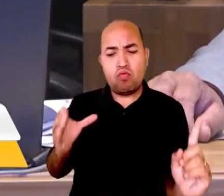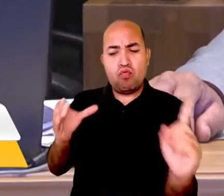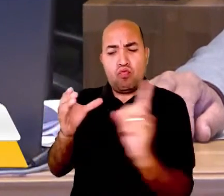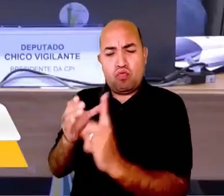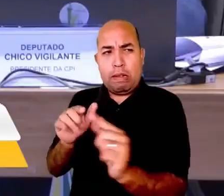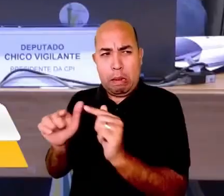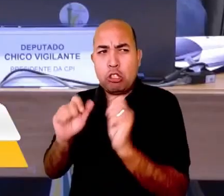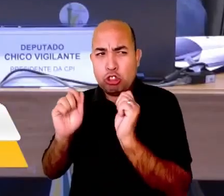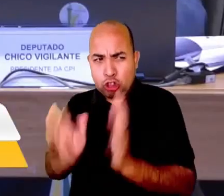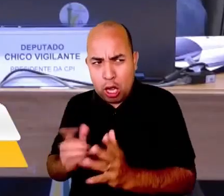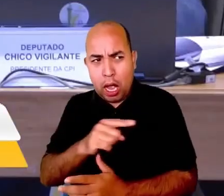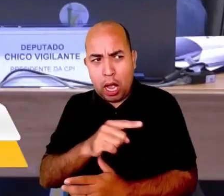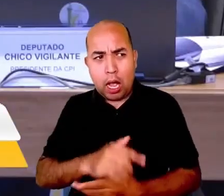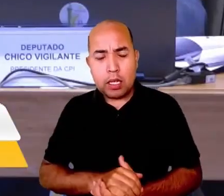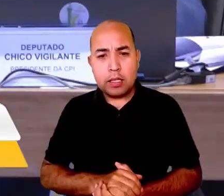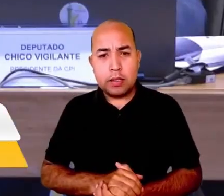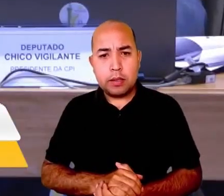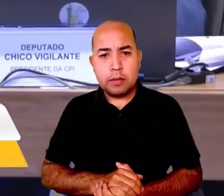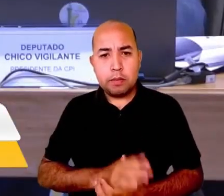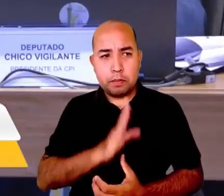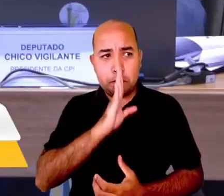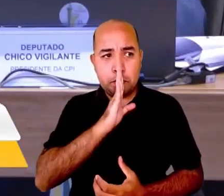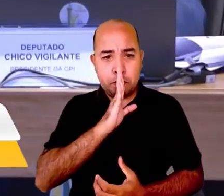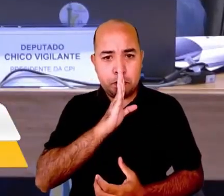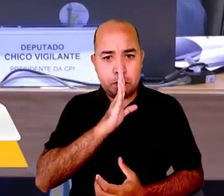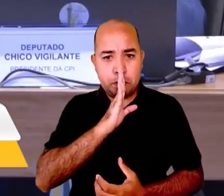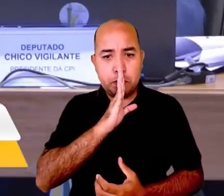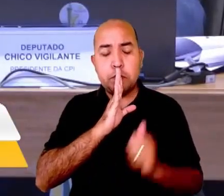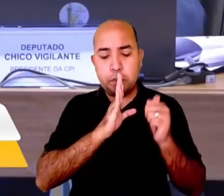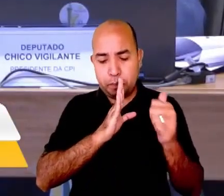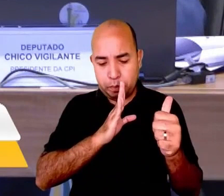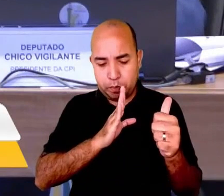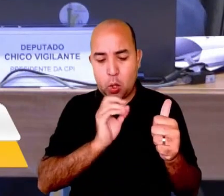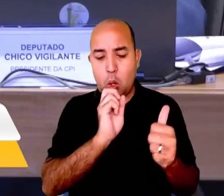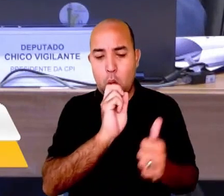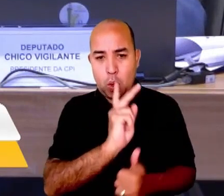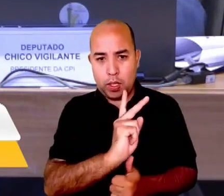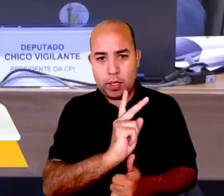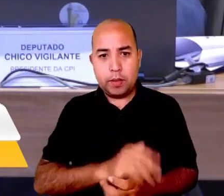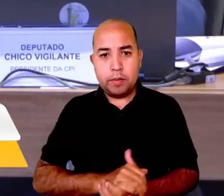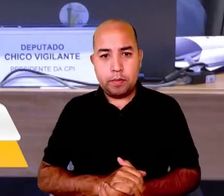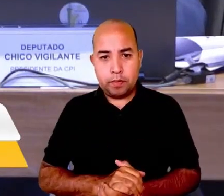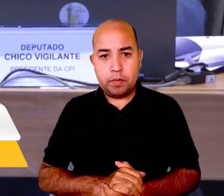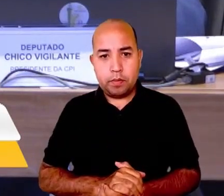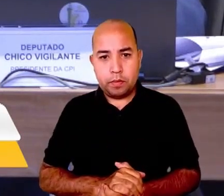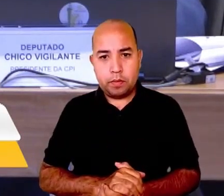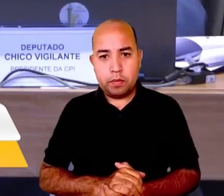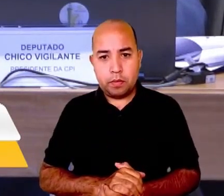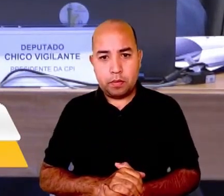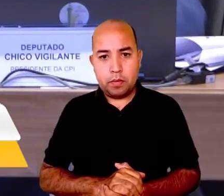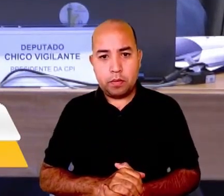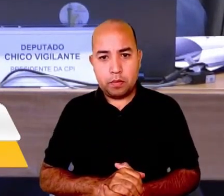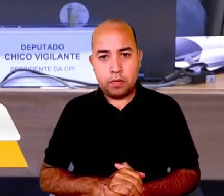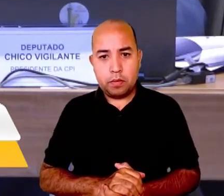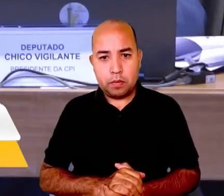ex-presidente? Vou permanecer em silêncio, deputado. O senhor vai permanecer em silêncio. Senhor presidente, ele ficará em silêncio sempre. Então, o senhor vai fazer as perguntas, que não tem